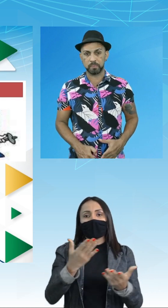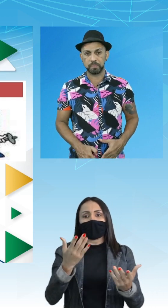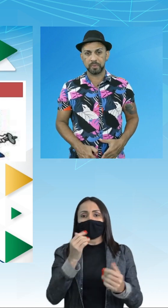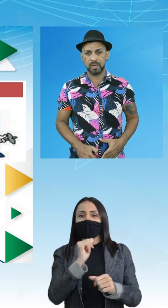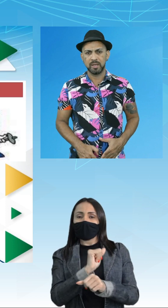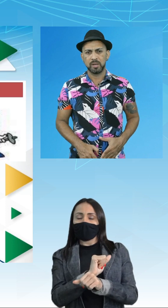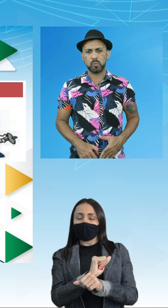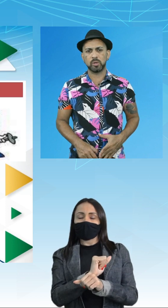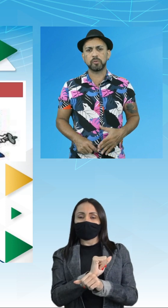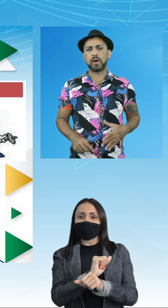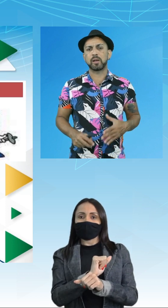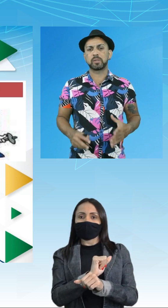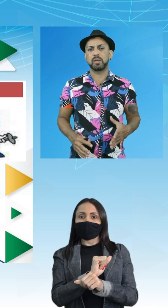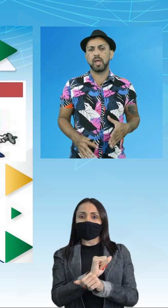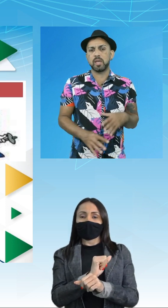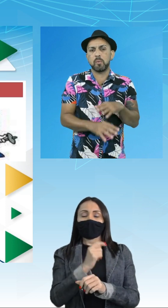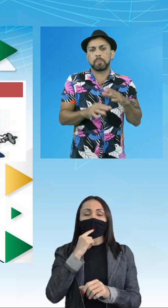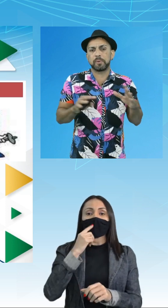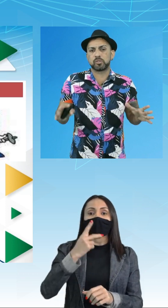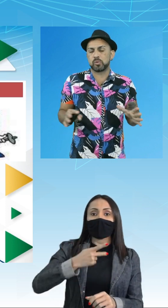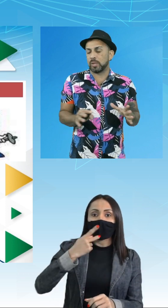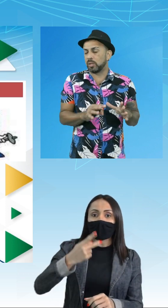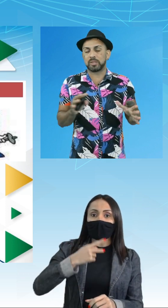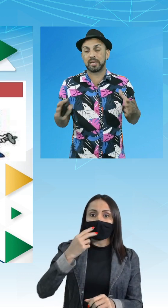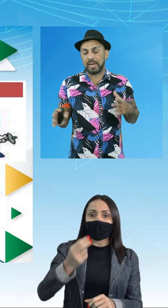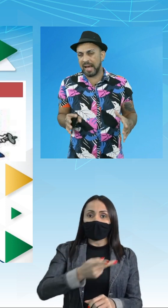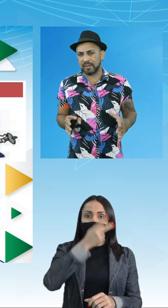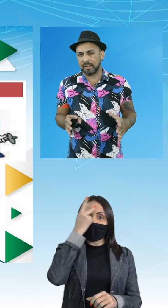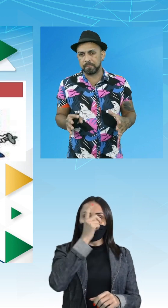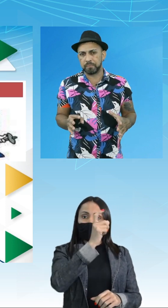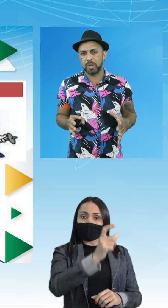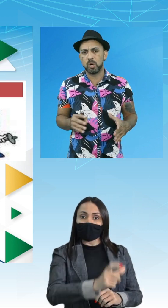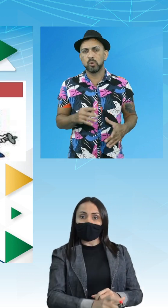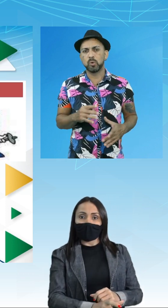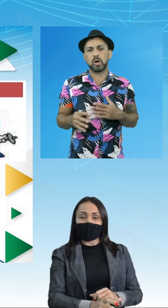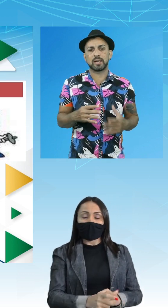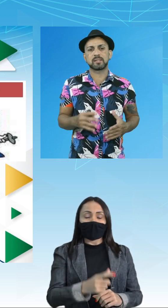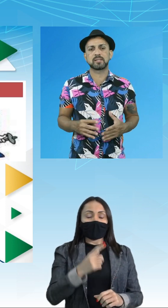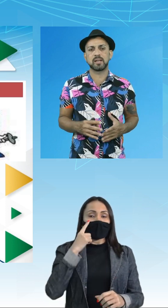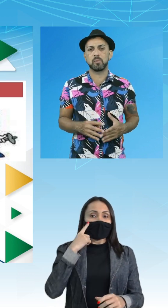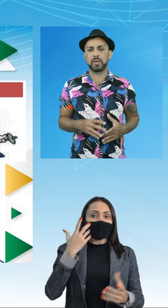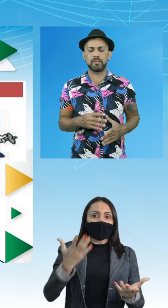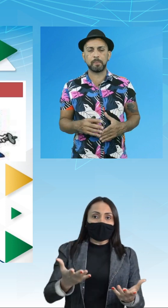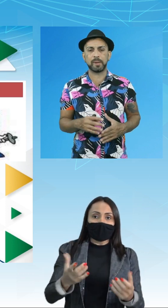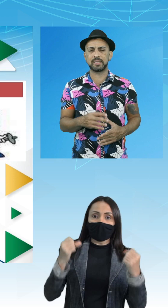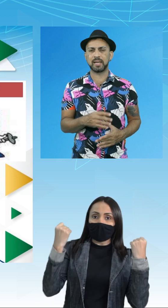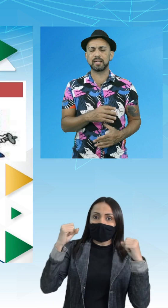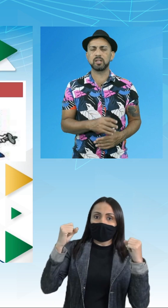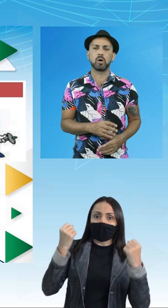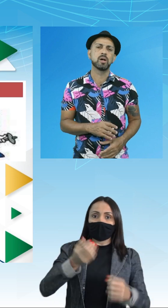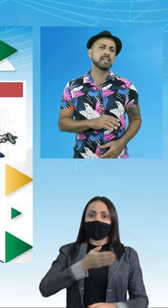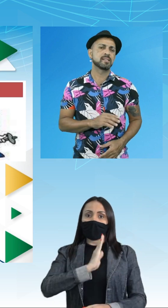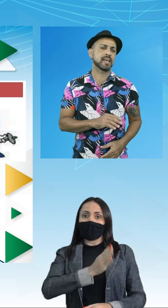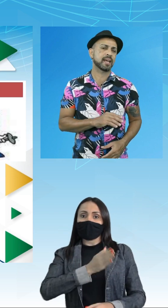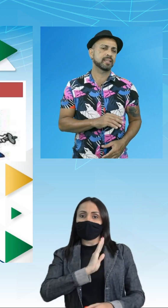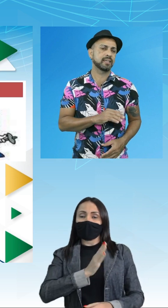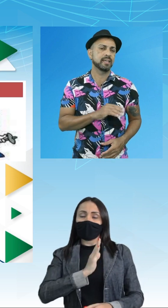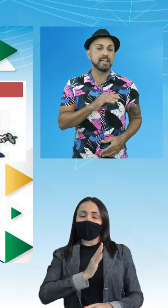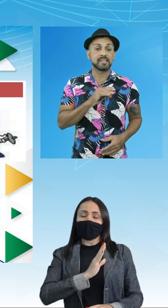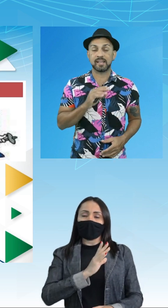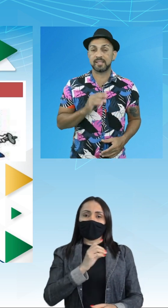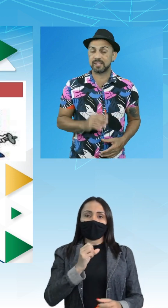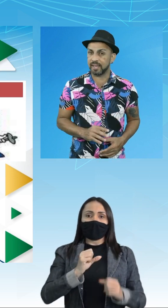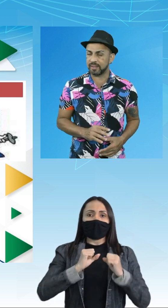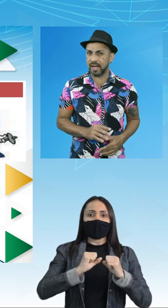repouso. Quando eu falo que em uma pessoa não treinada, o coração ele vai bater ali, cerca